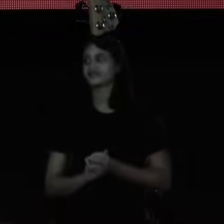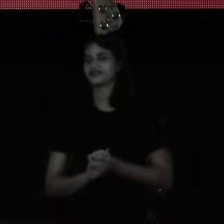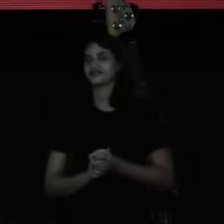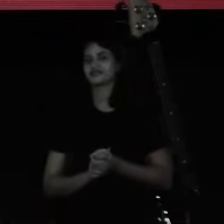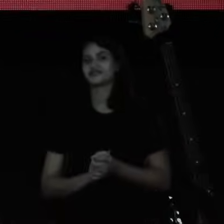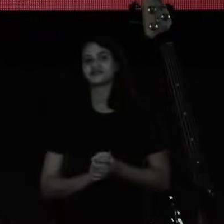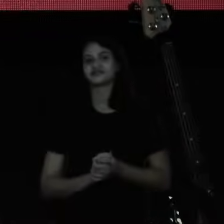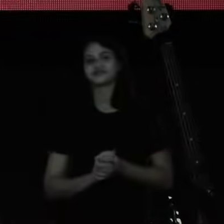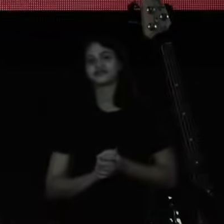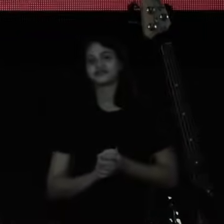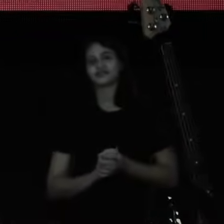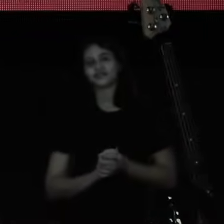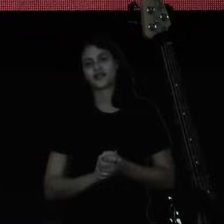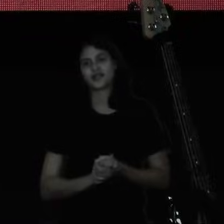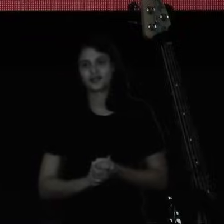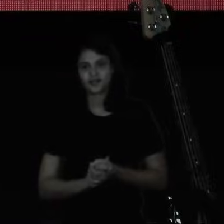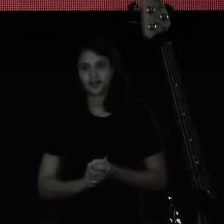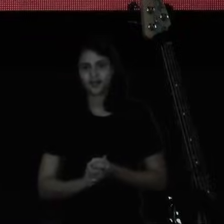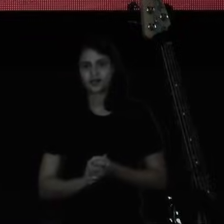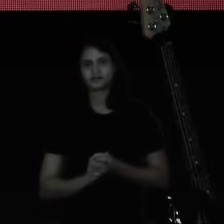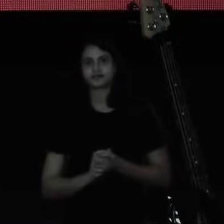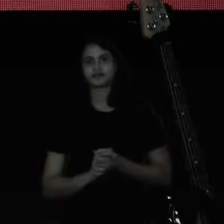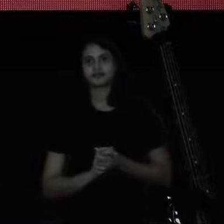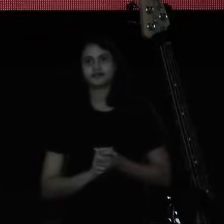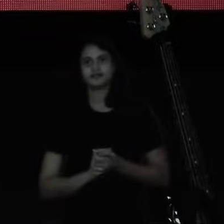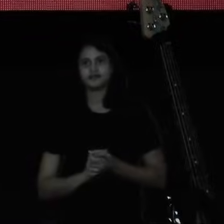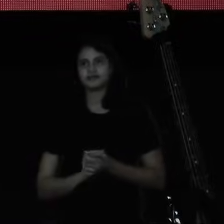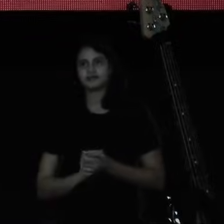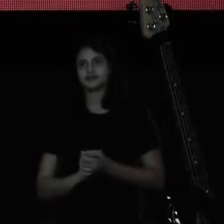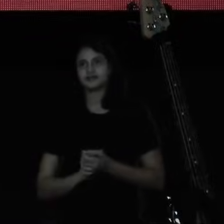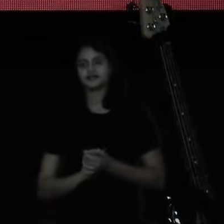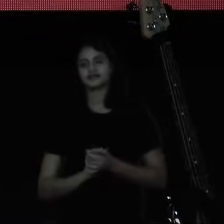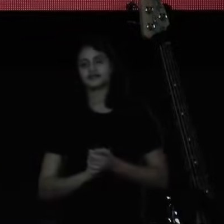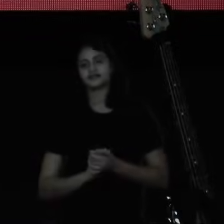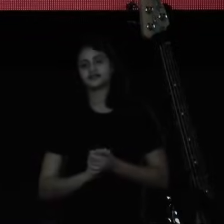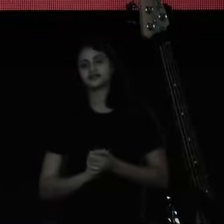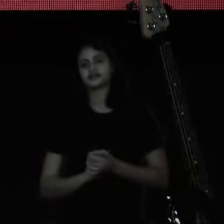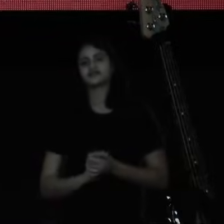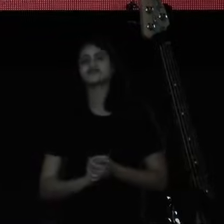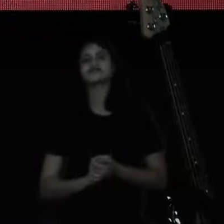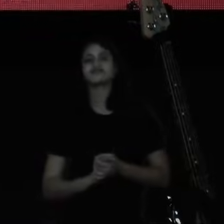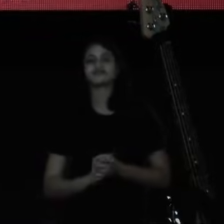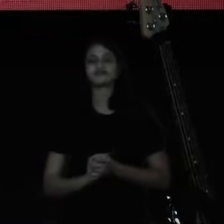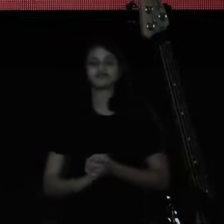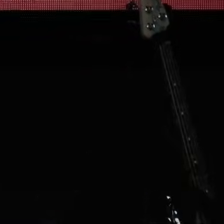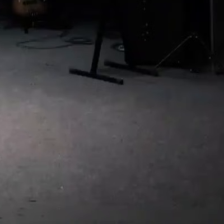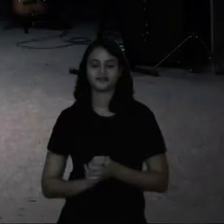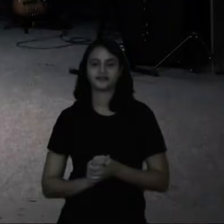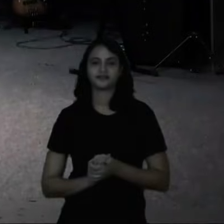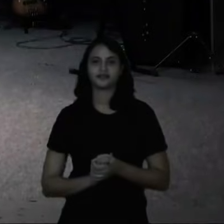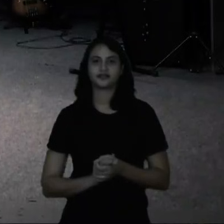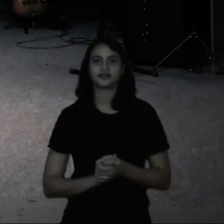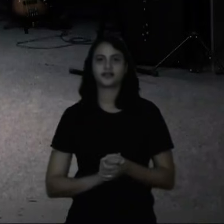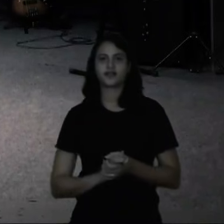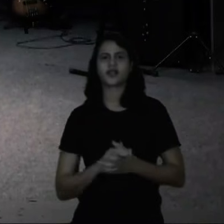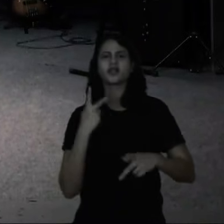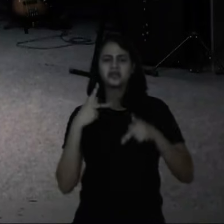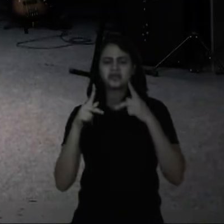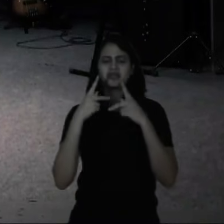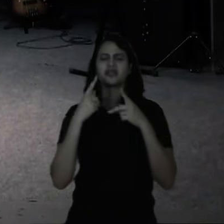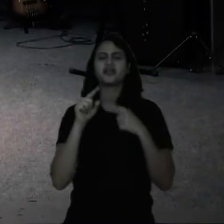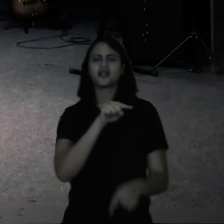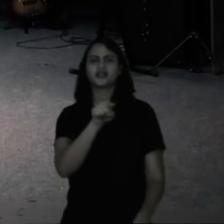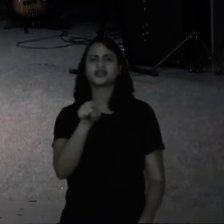falar. A nação é santa, Ítalo? É isso aí, filho. Deixa eu te dizer uma coisa: ninguém